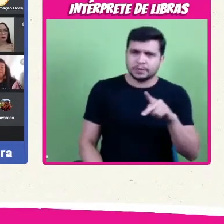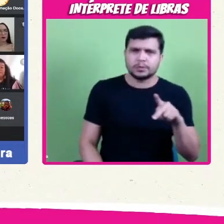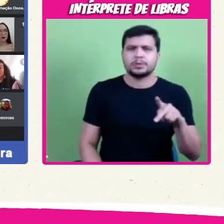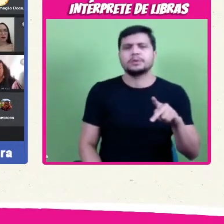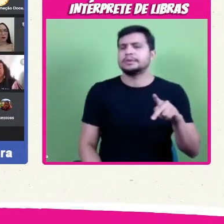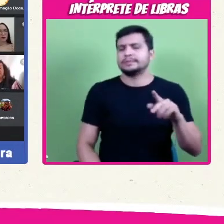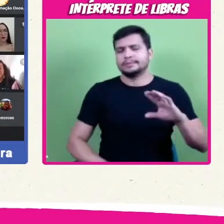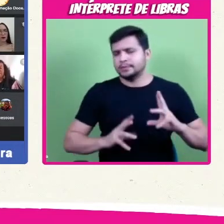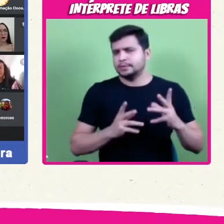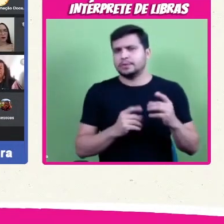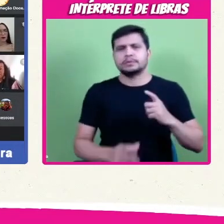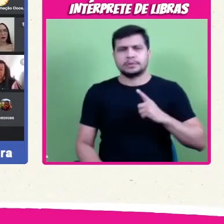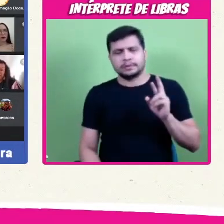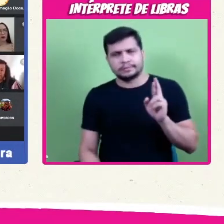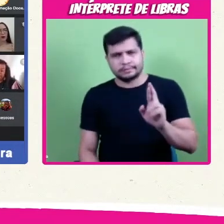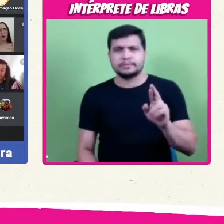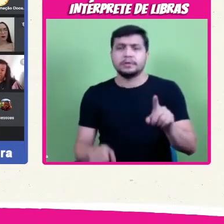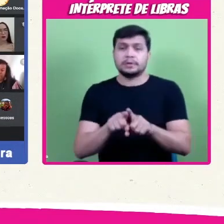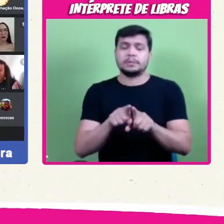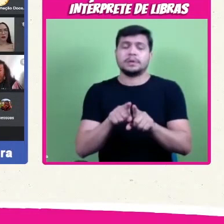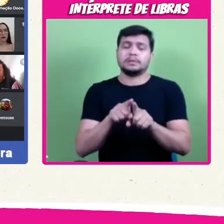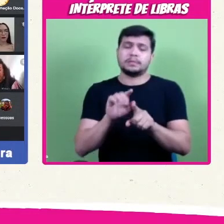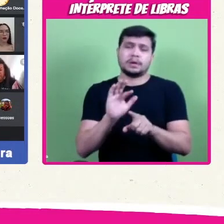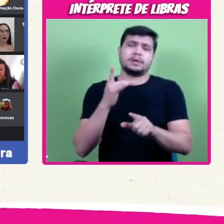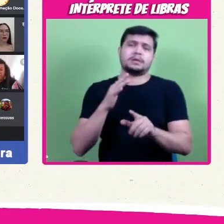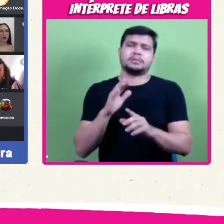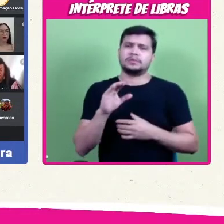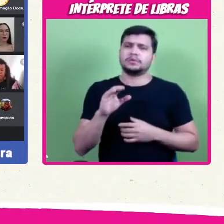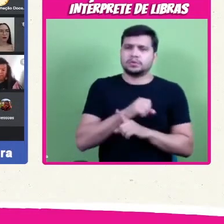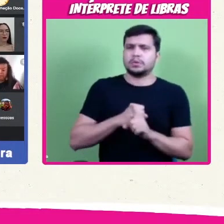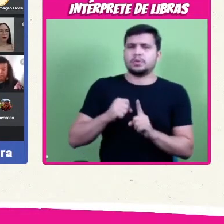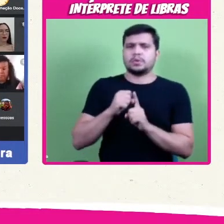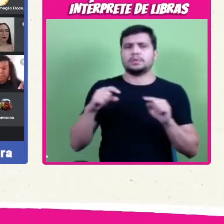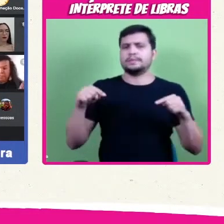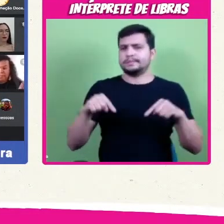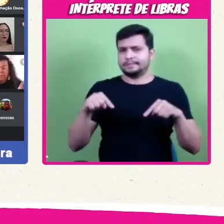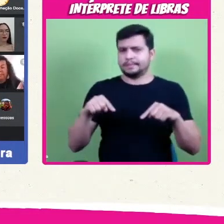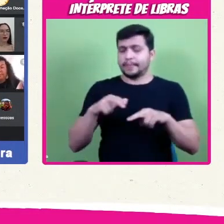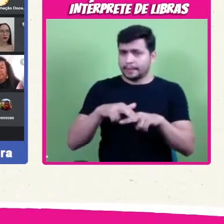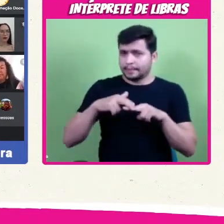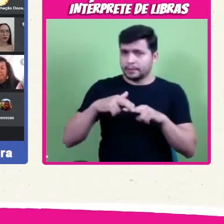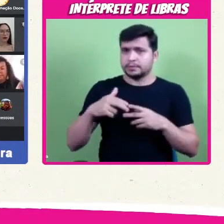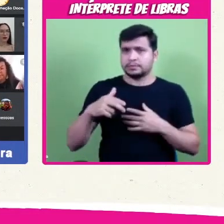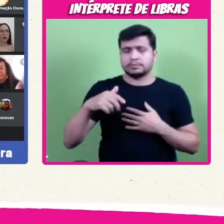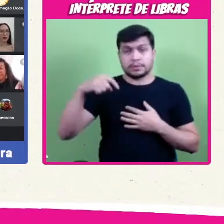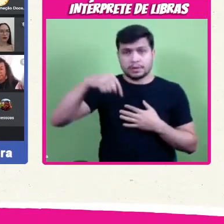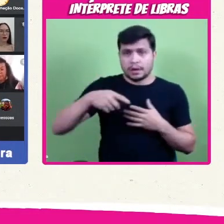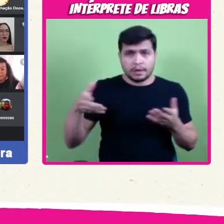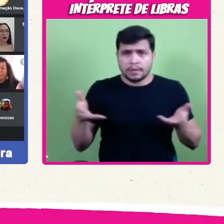última instância, da própria sociedade. Então, nesse momento em que,